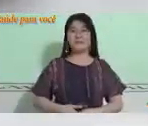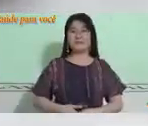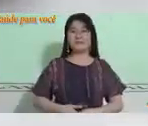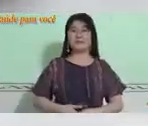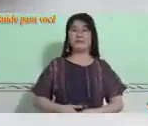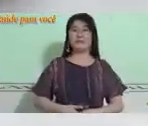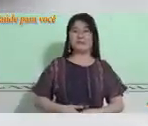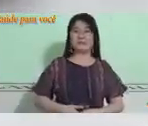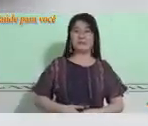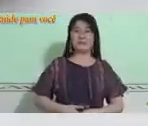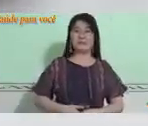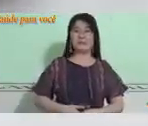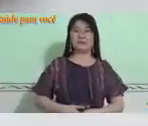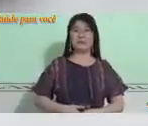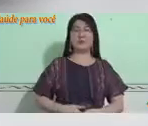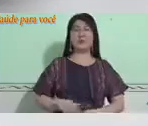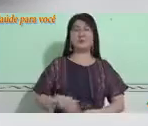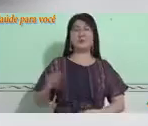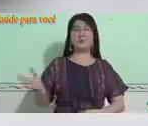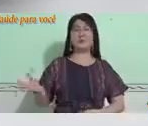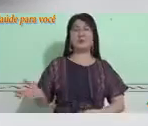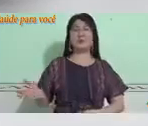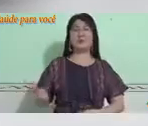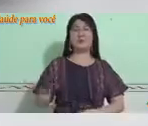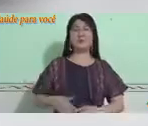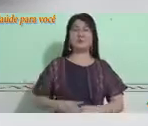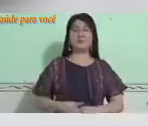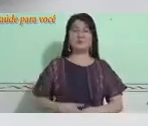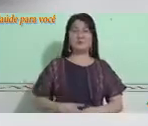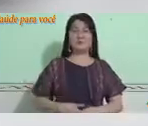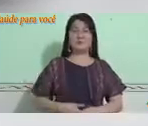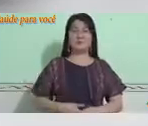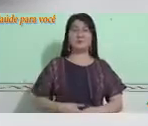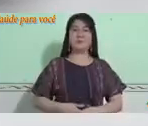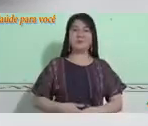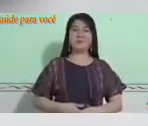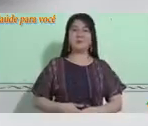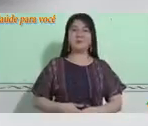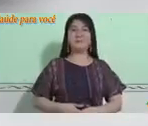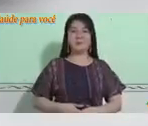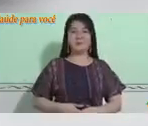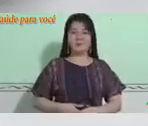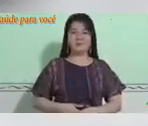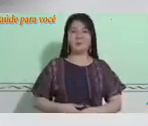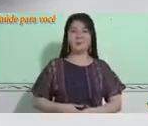Criado por 2 pontos, equipe editorial Doutor Saúde.